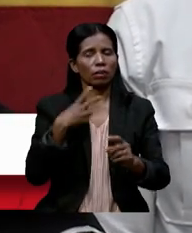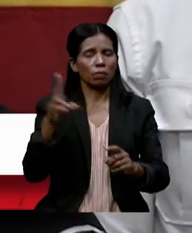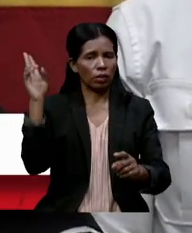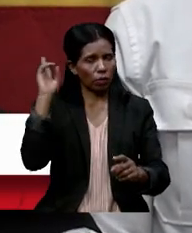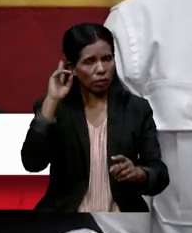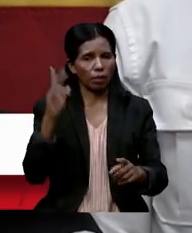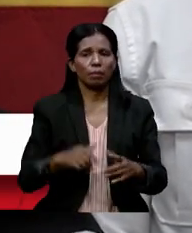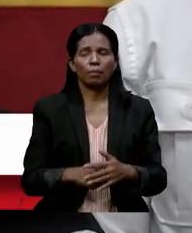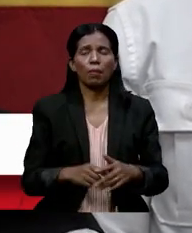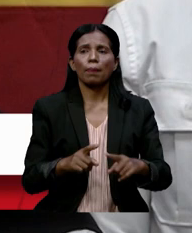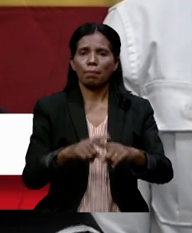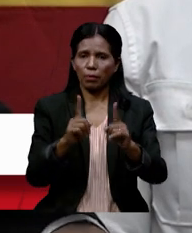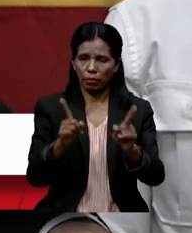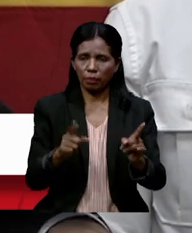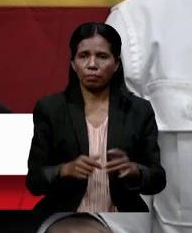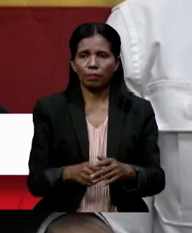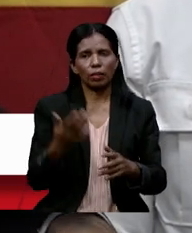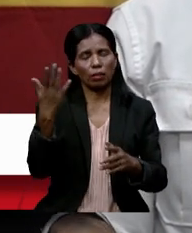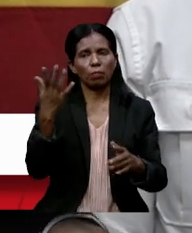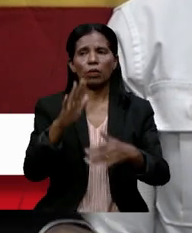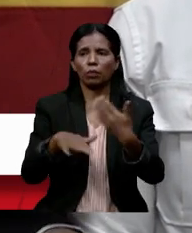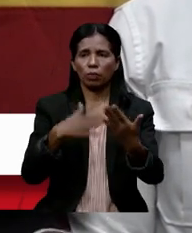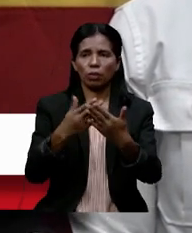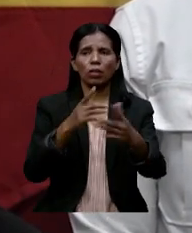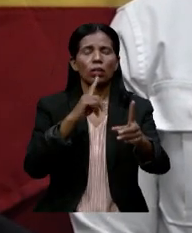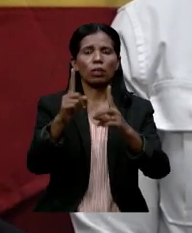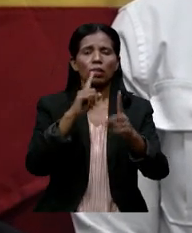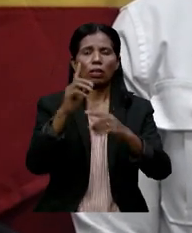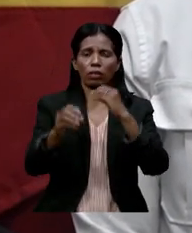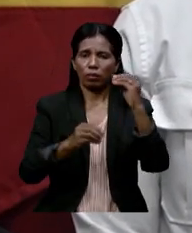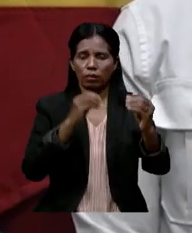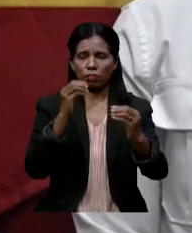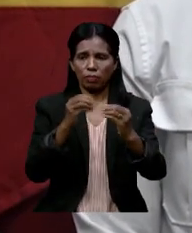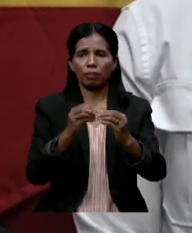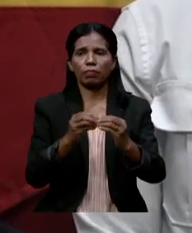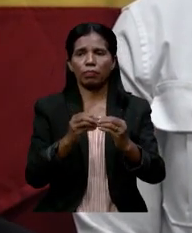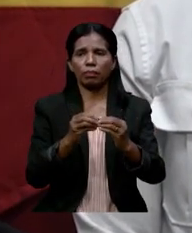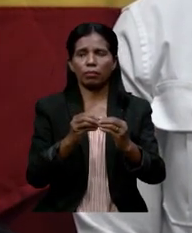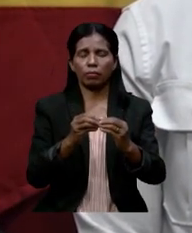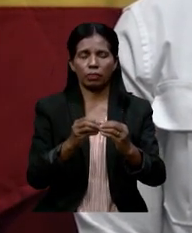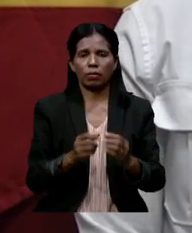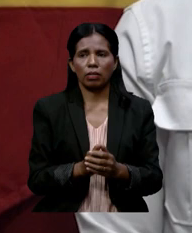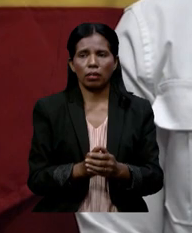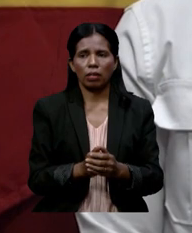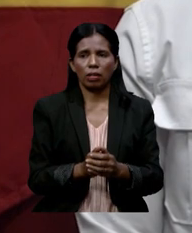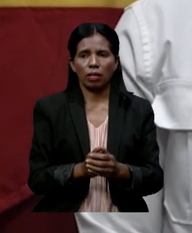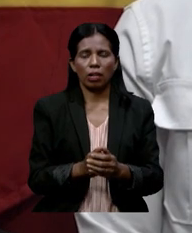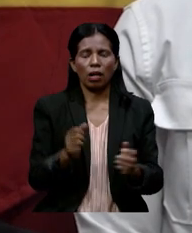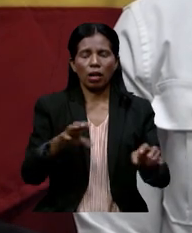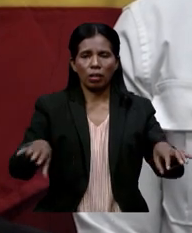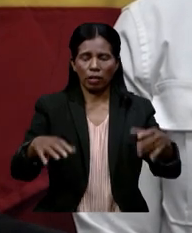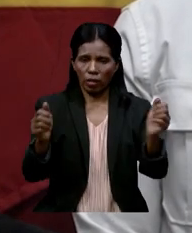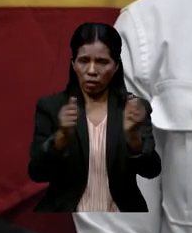Mai be in ba hutu tu kulia ko na ba hakutu halo na sasar